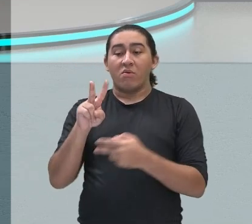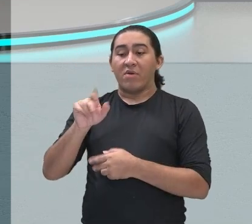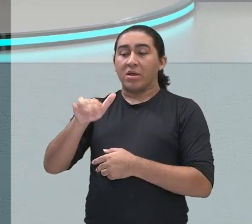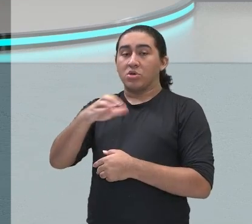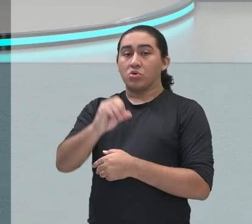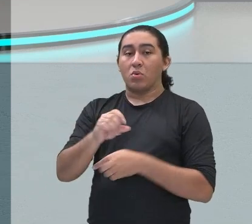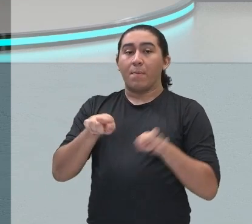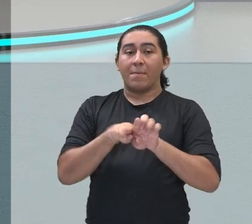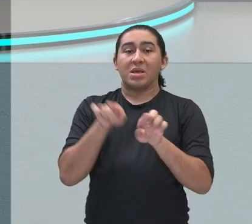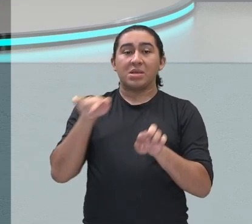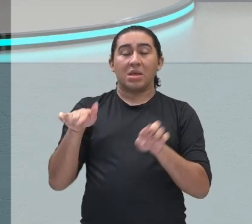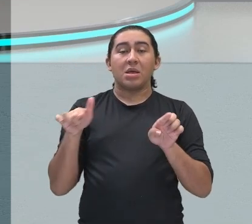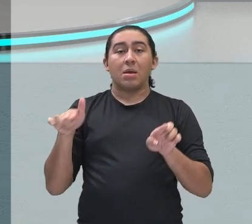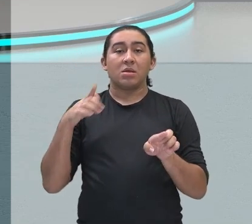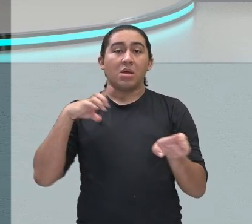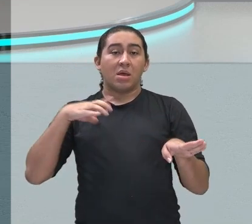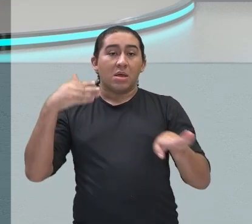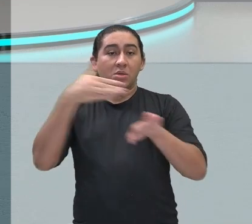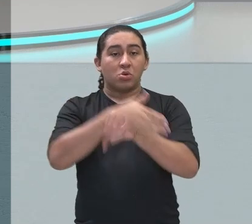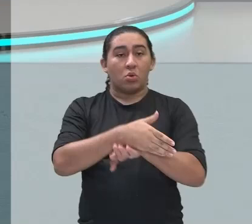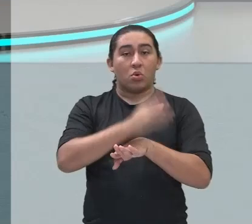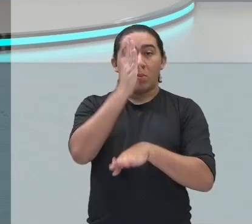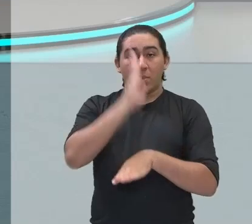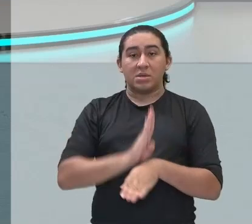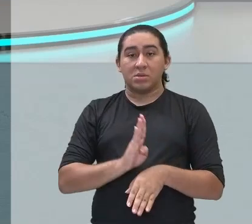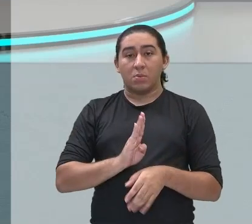ele parou aqui no Brasil, né?